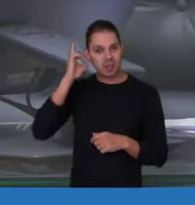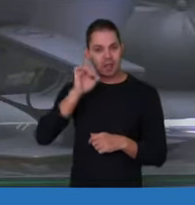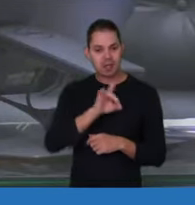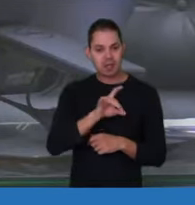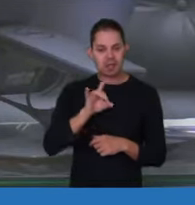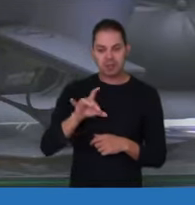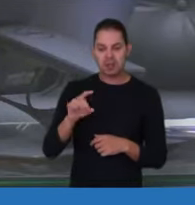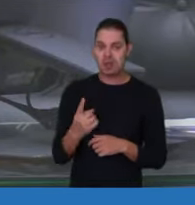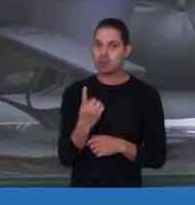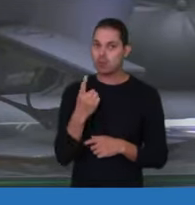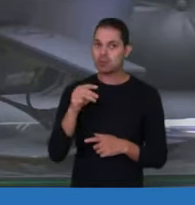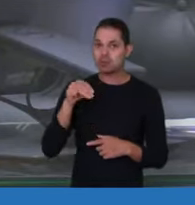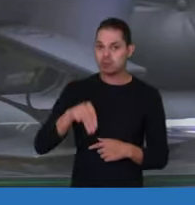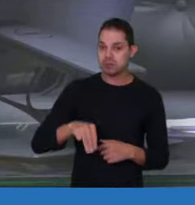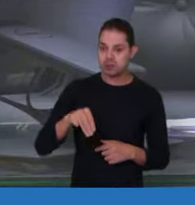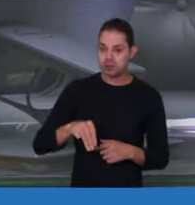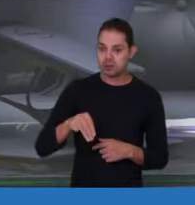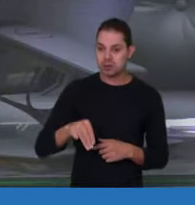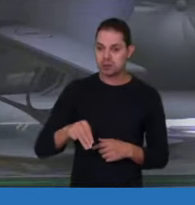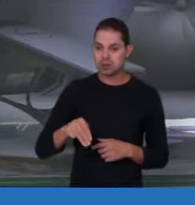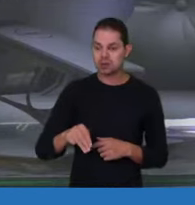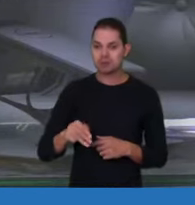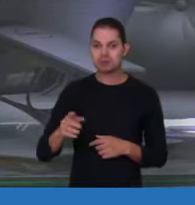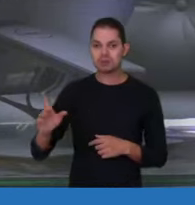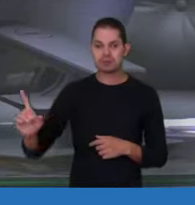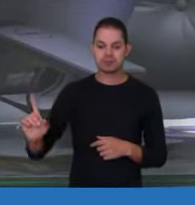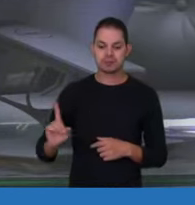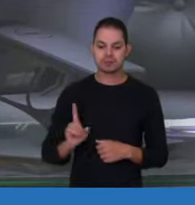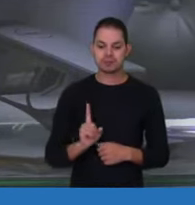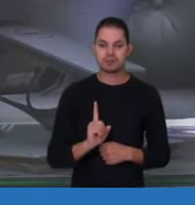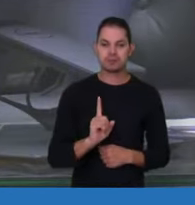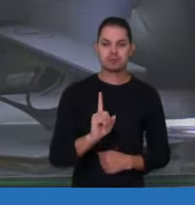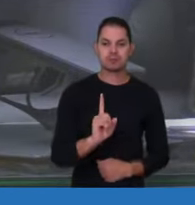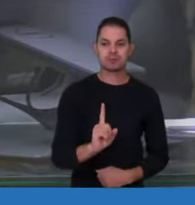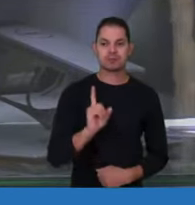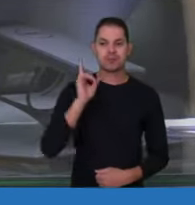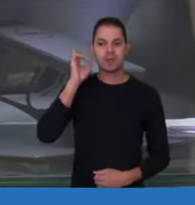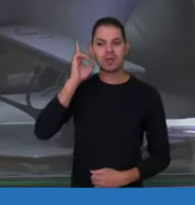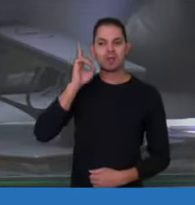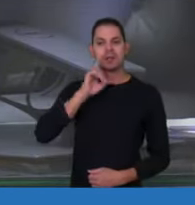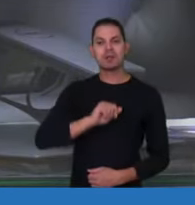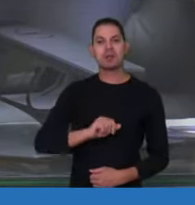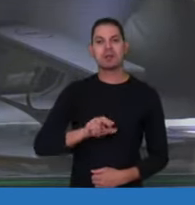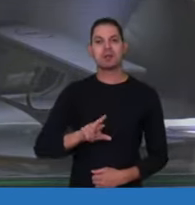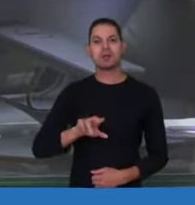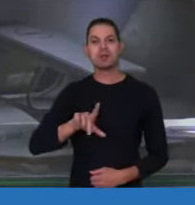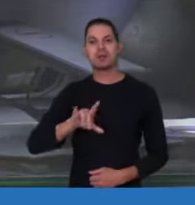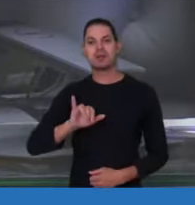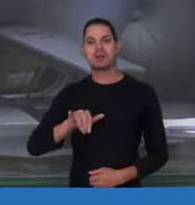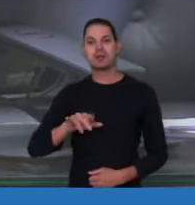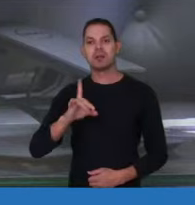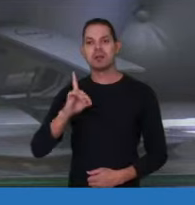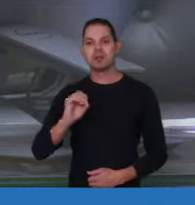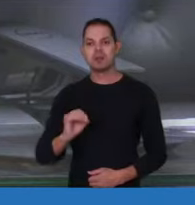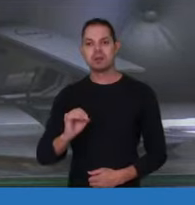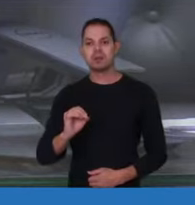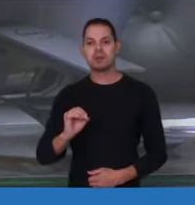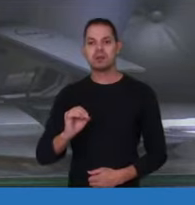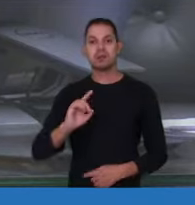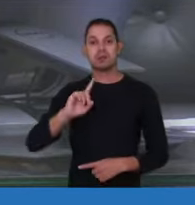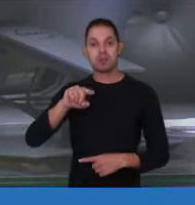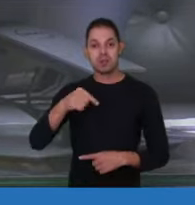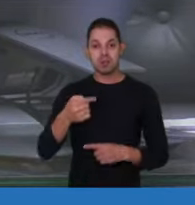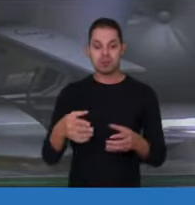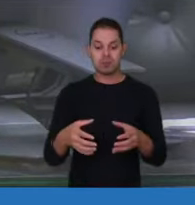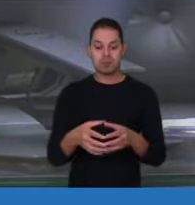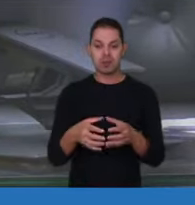tá? Então, vamos passar a palavra nesse momento ao deputado Arlindo Quinaglia e depois às batuqueiras, como a